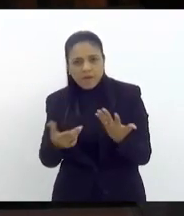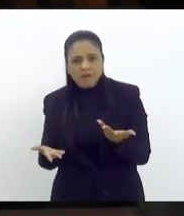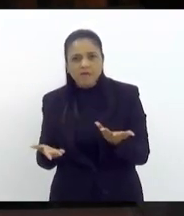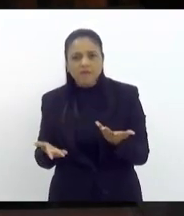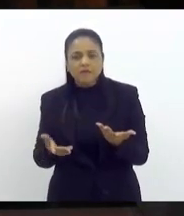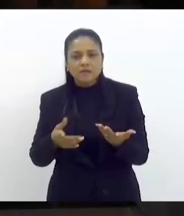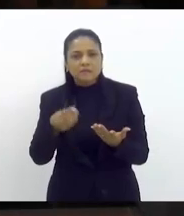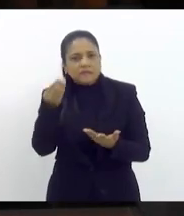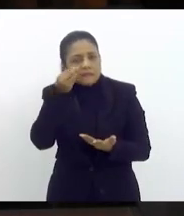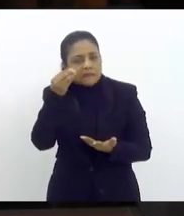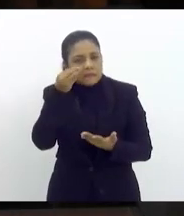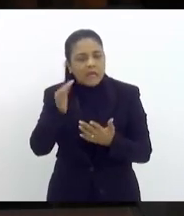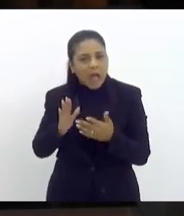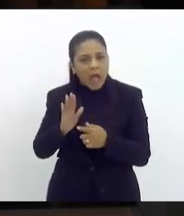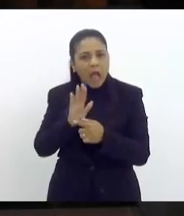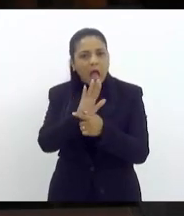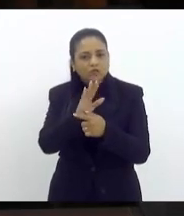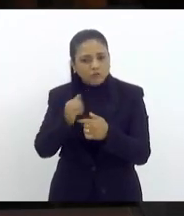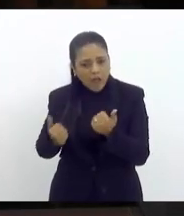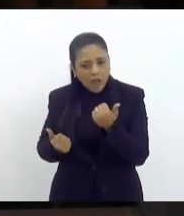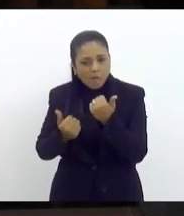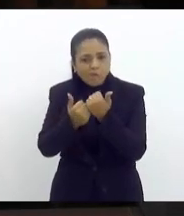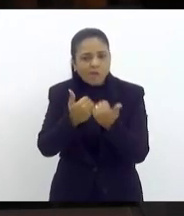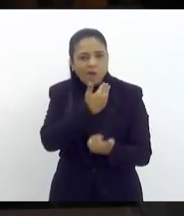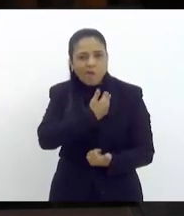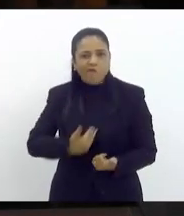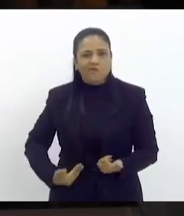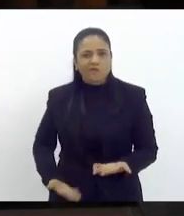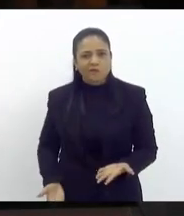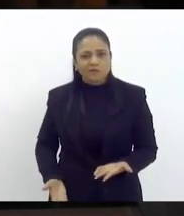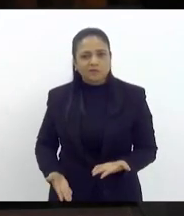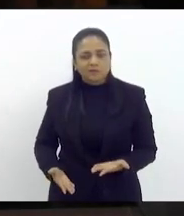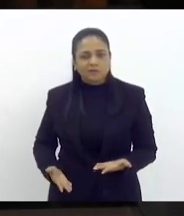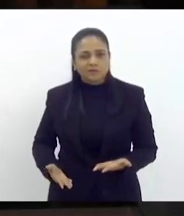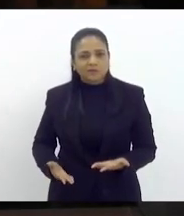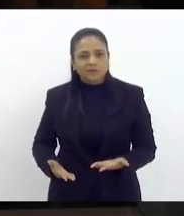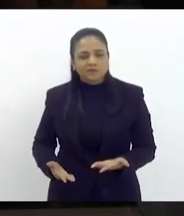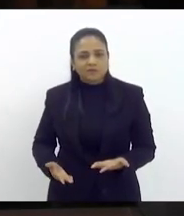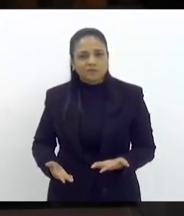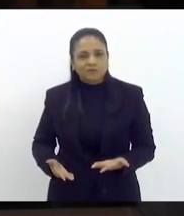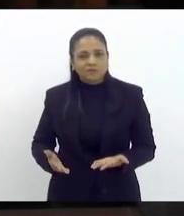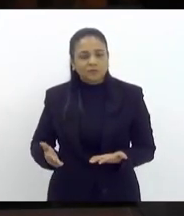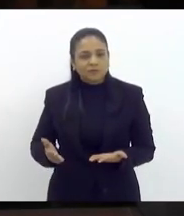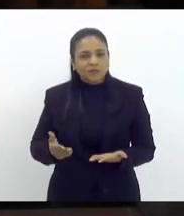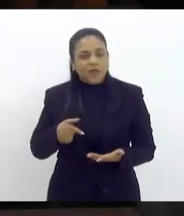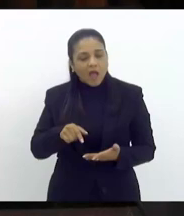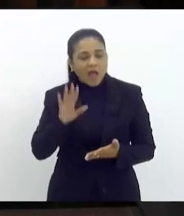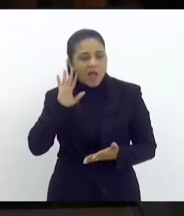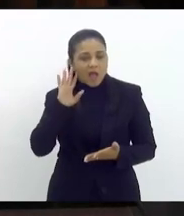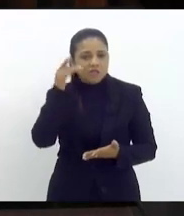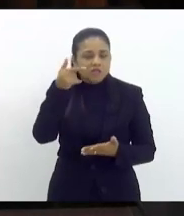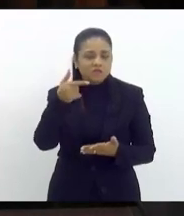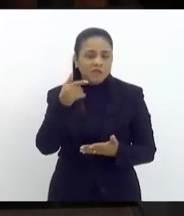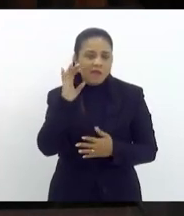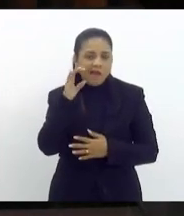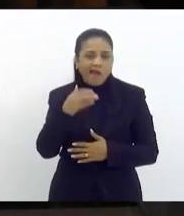para tentar ajudar o governo a tirar o estado do Rio de Janeiro da crise